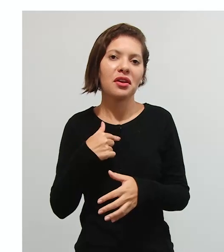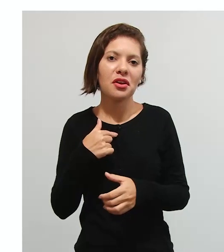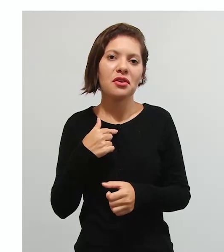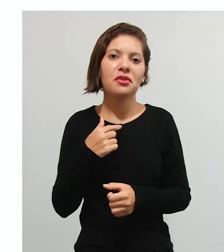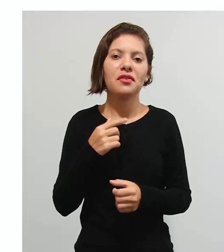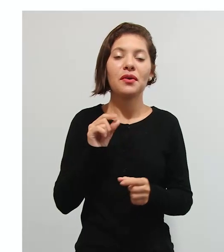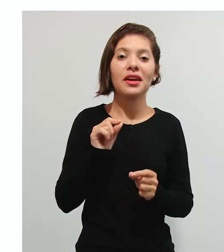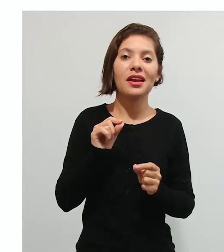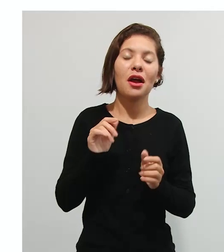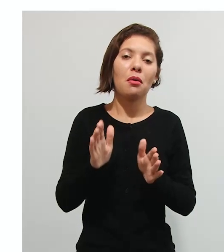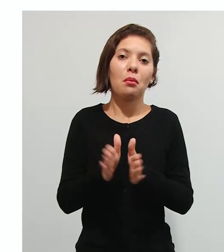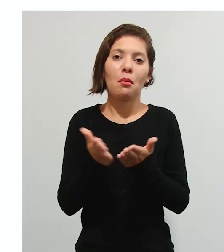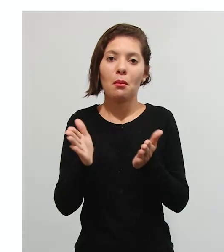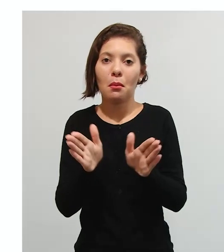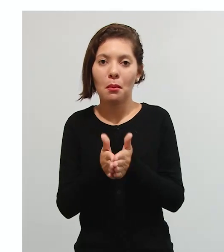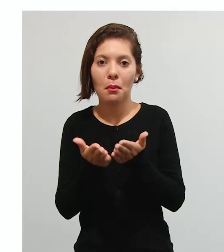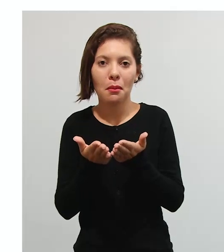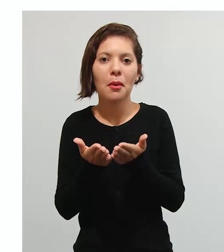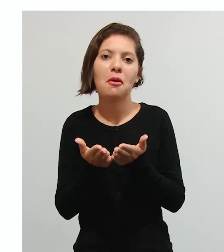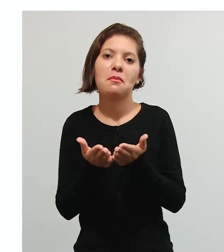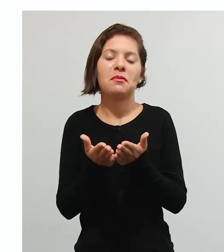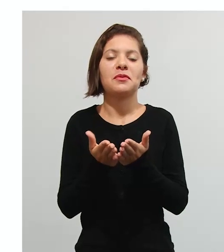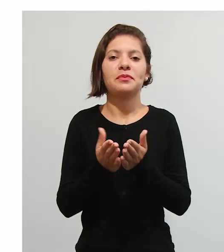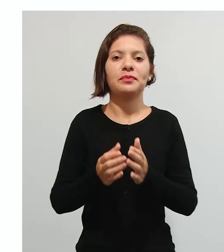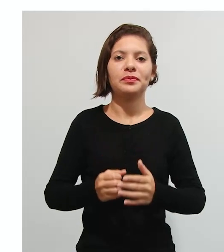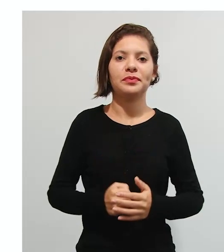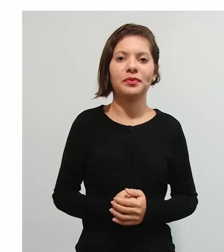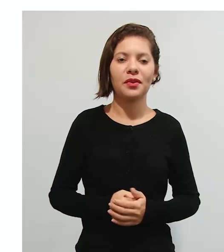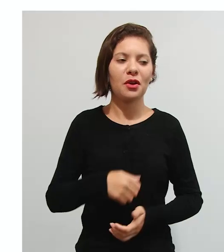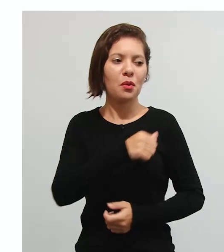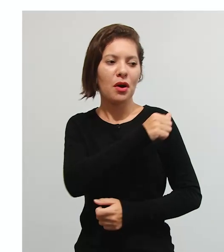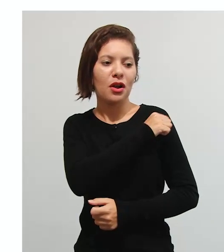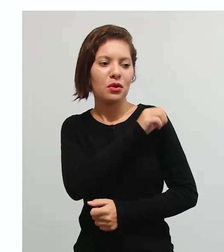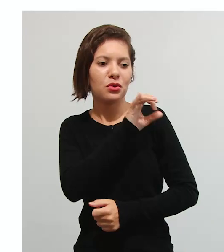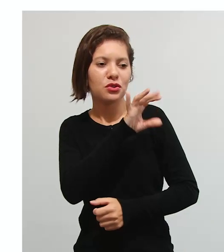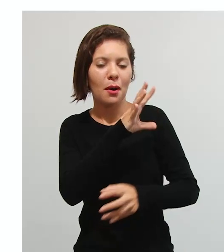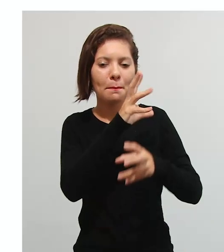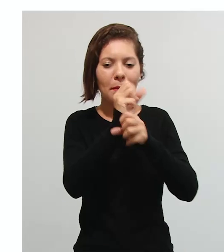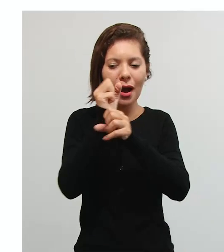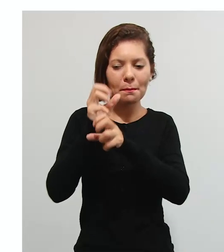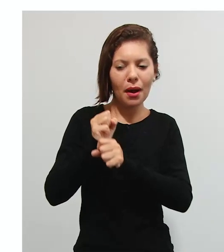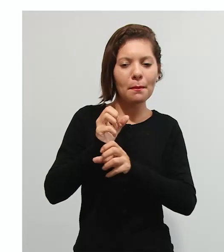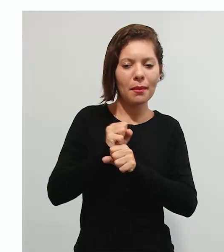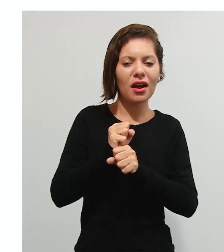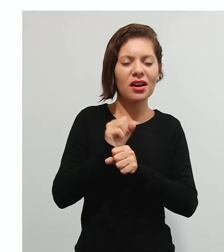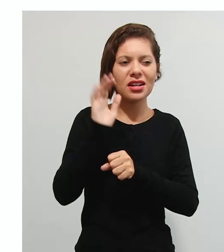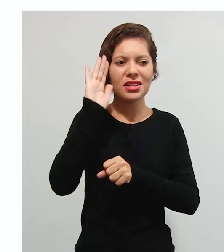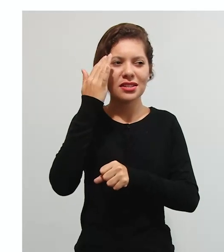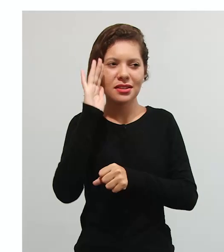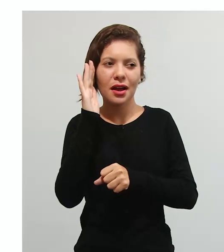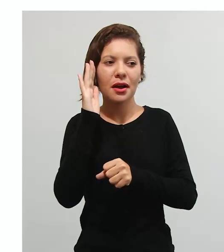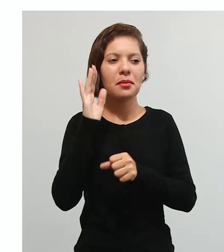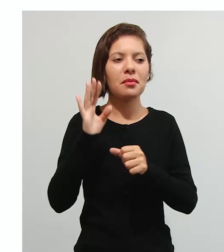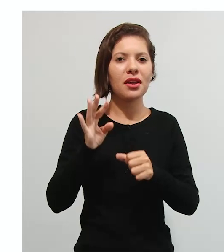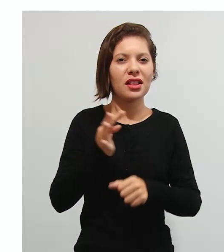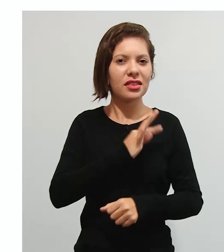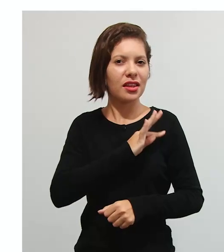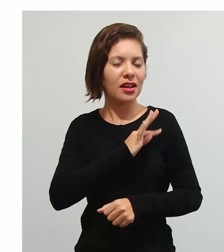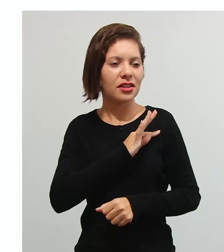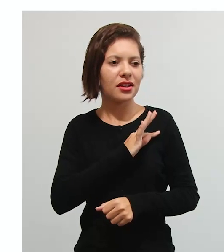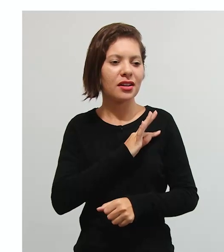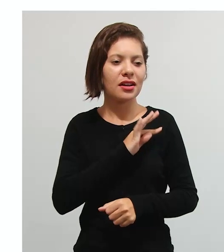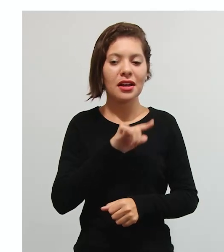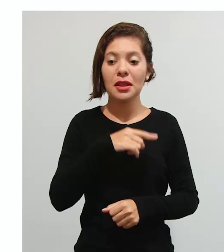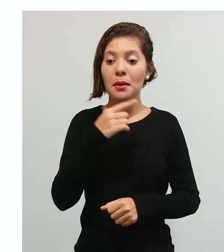também de pobreza intelectual. O aluno que apenas sabe fazer contas é muito bom nas áreas